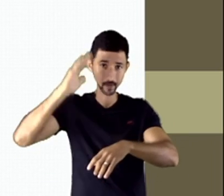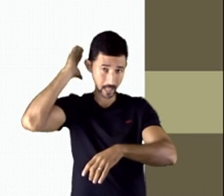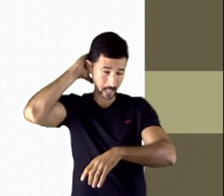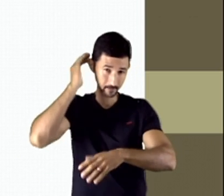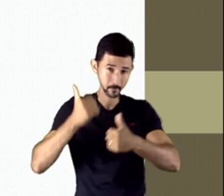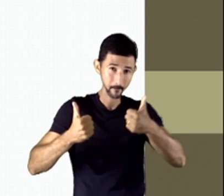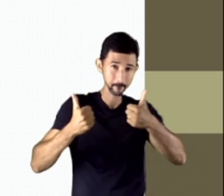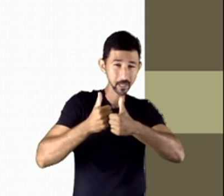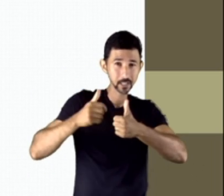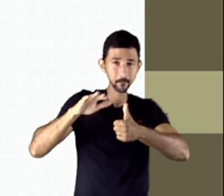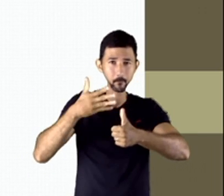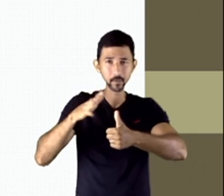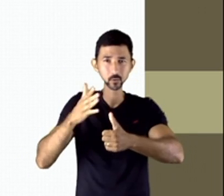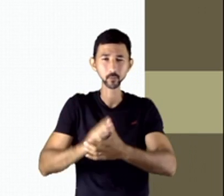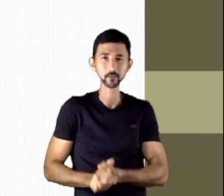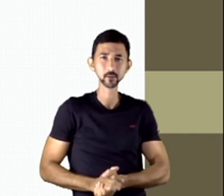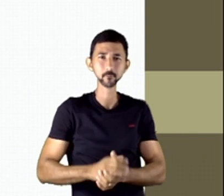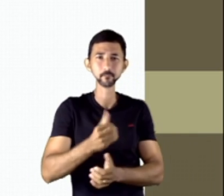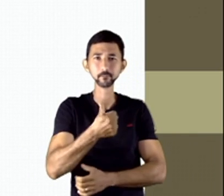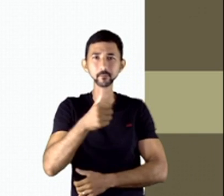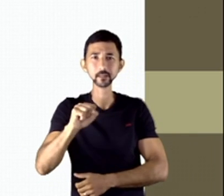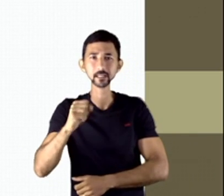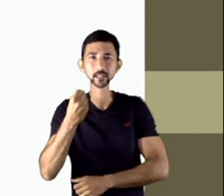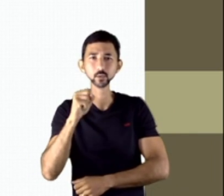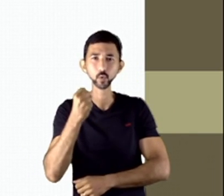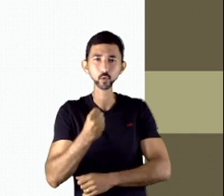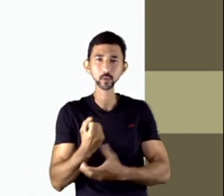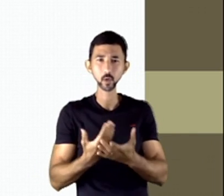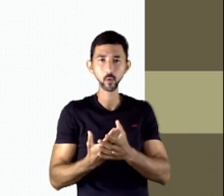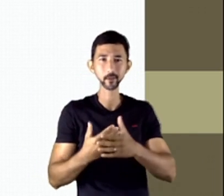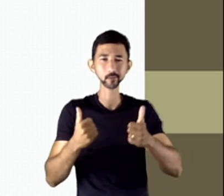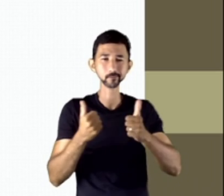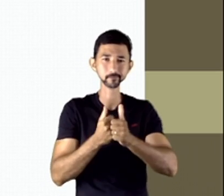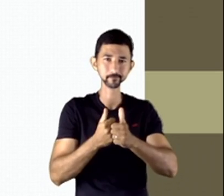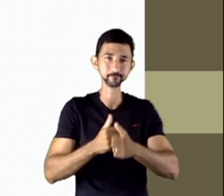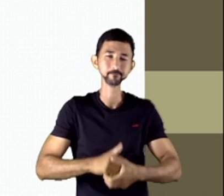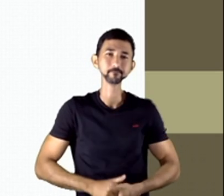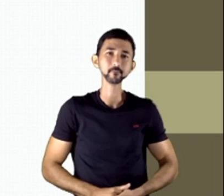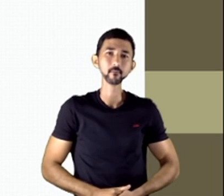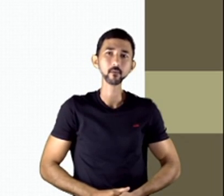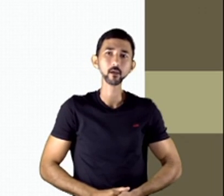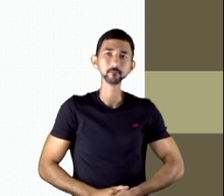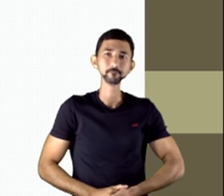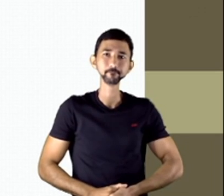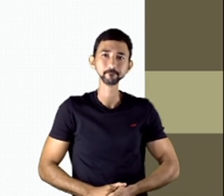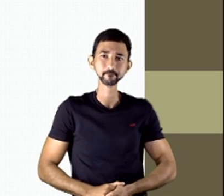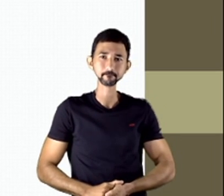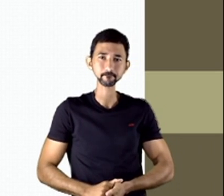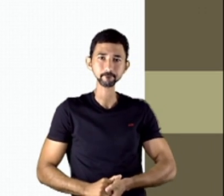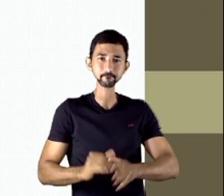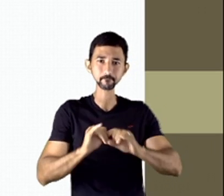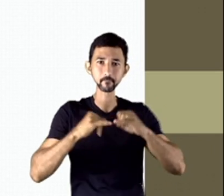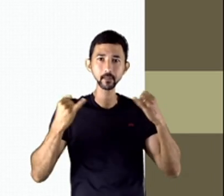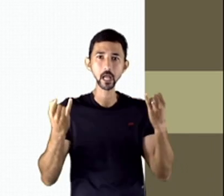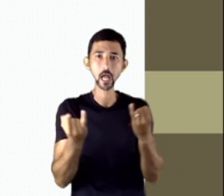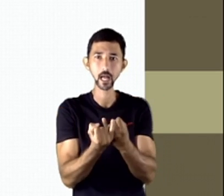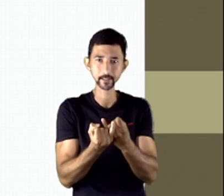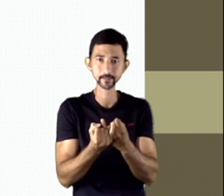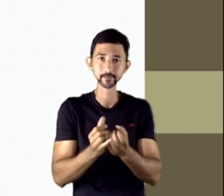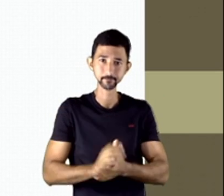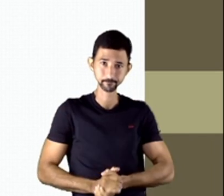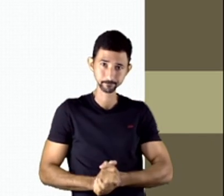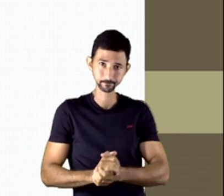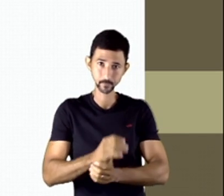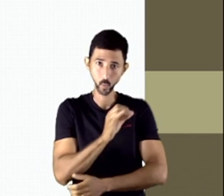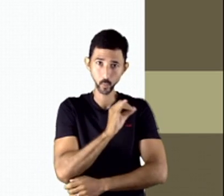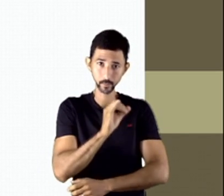localizada a aproximadamente 18 quilômetros do centro do município, tá? Então, a Ilha de Caratateua é sede do Distrito Administrativo do